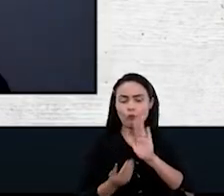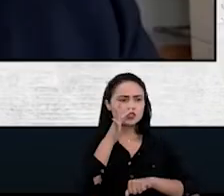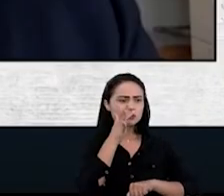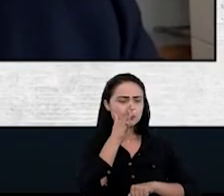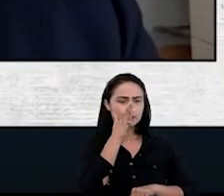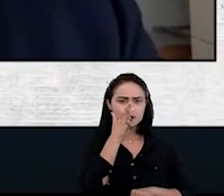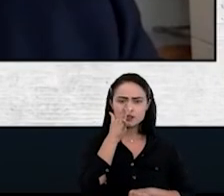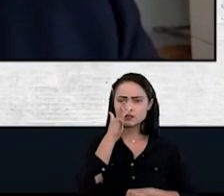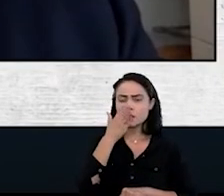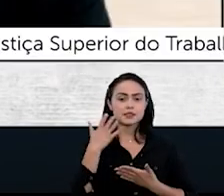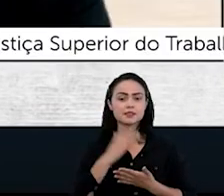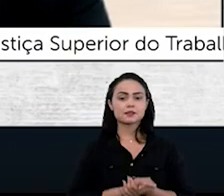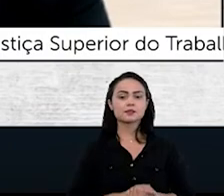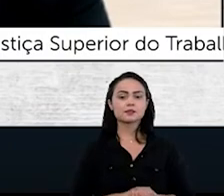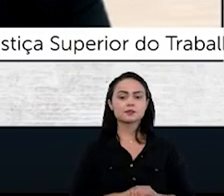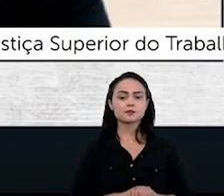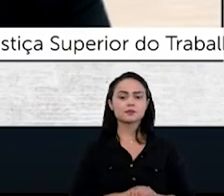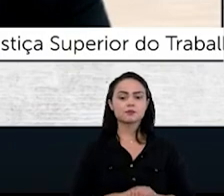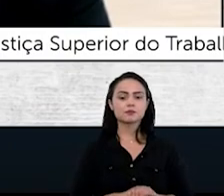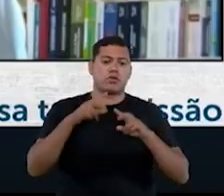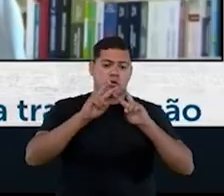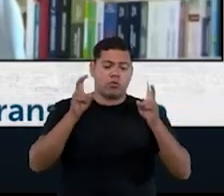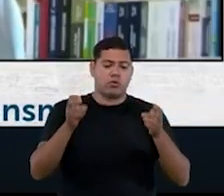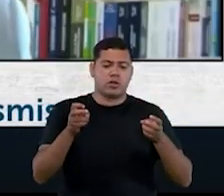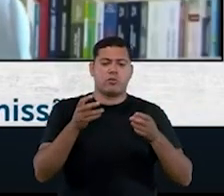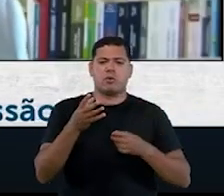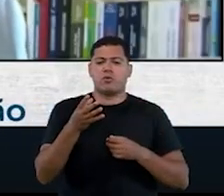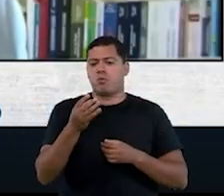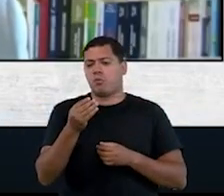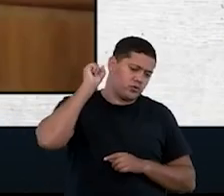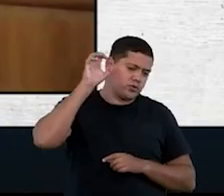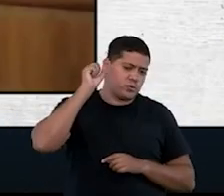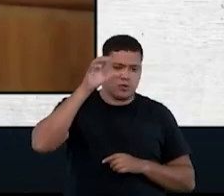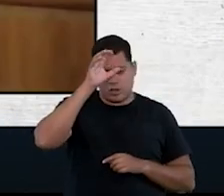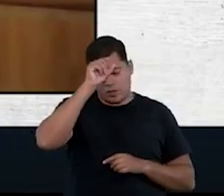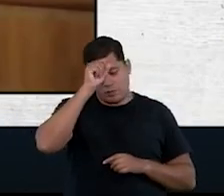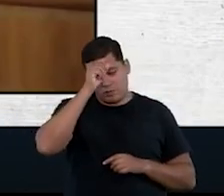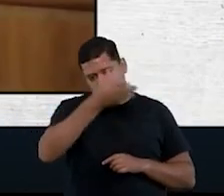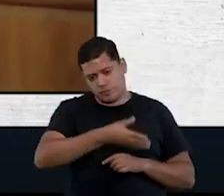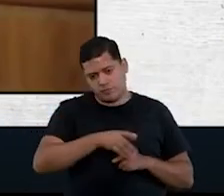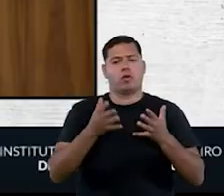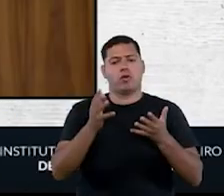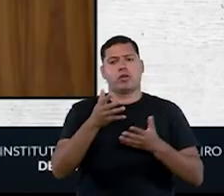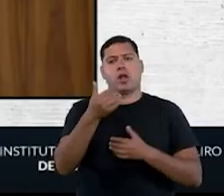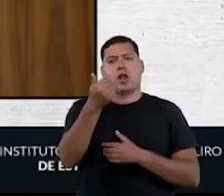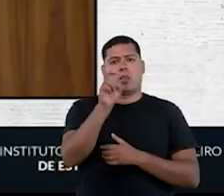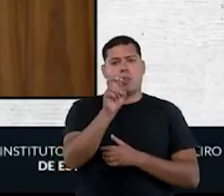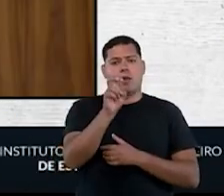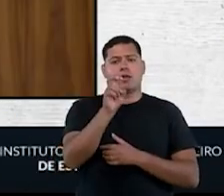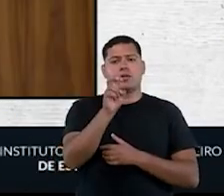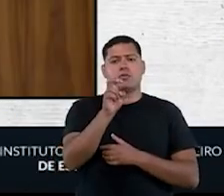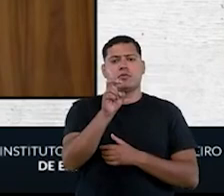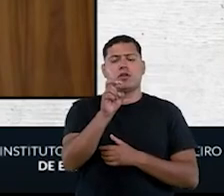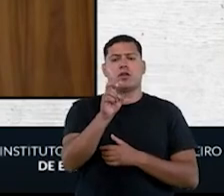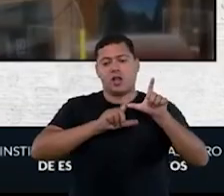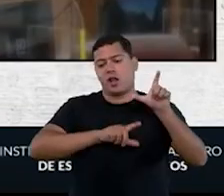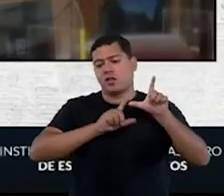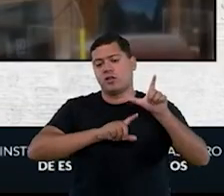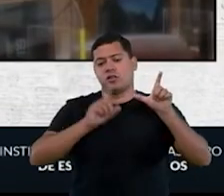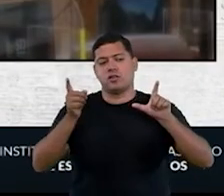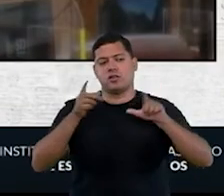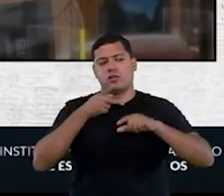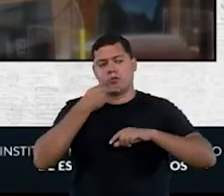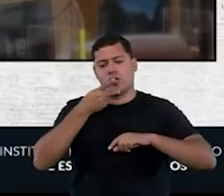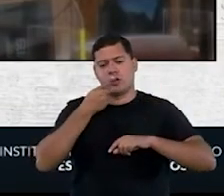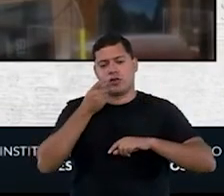de professores e especialistas com expertise na relação do direito com a tecnologia. Nesta edição, o seminário tem como foco